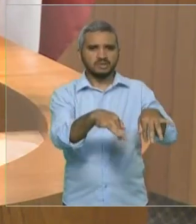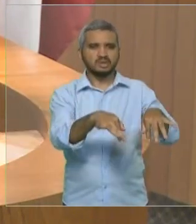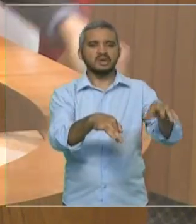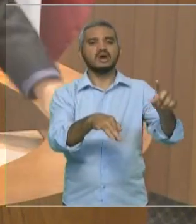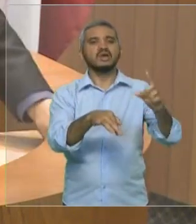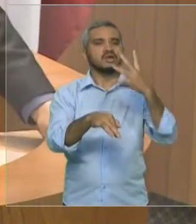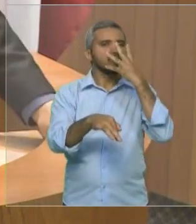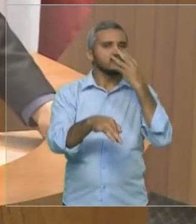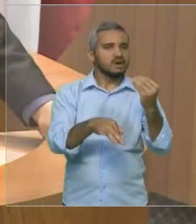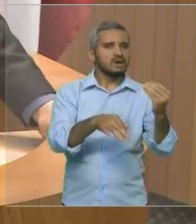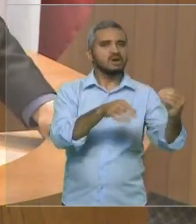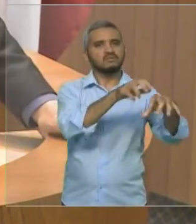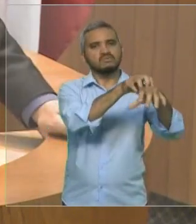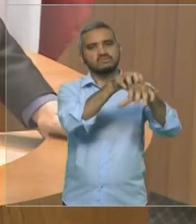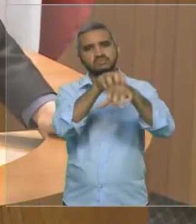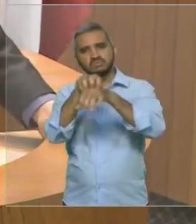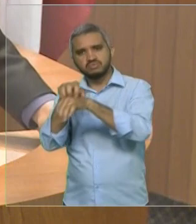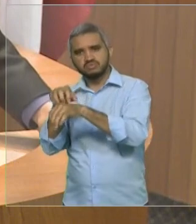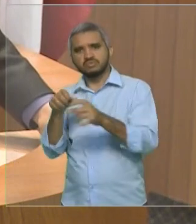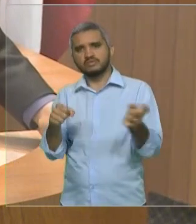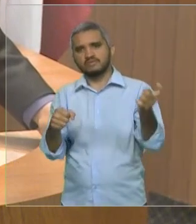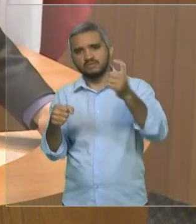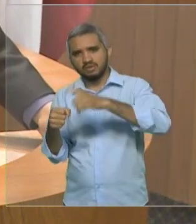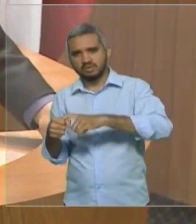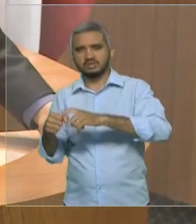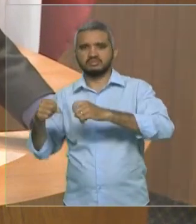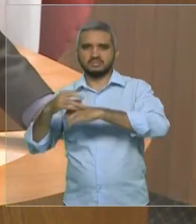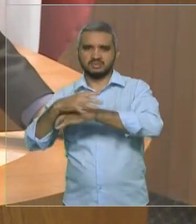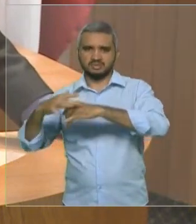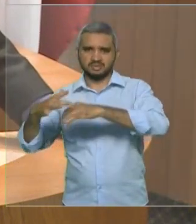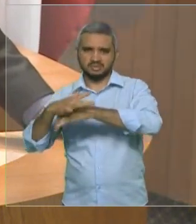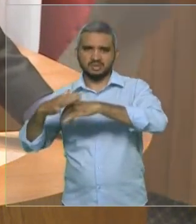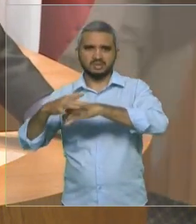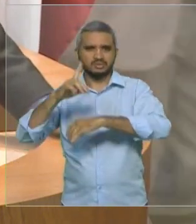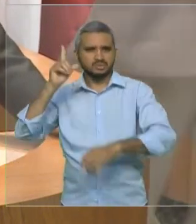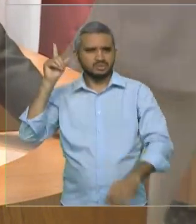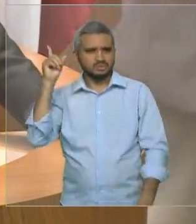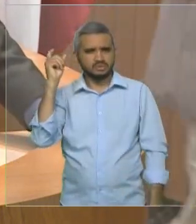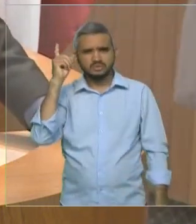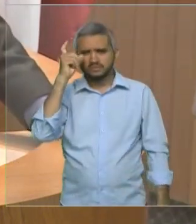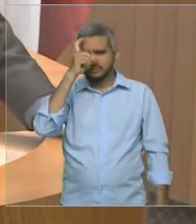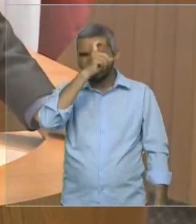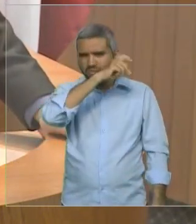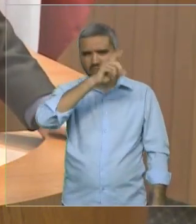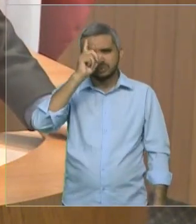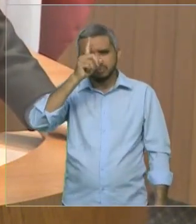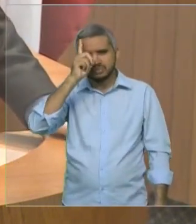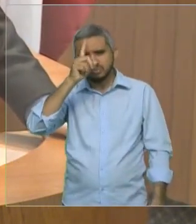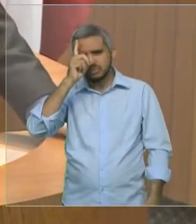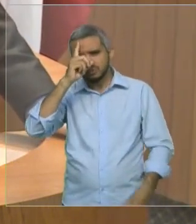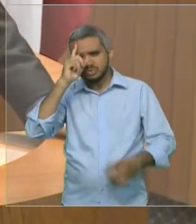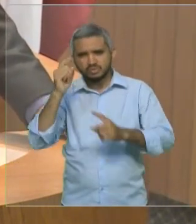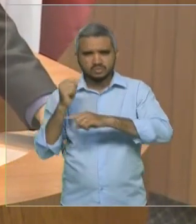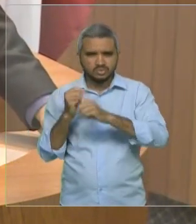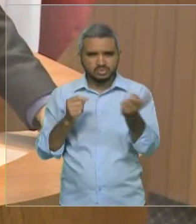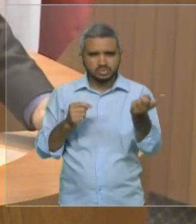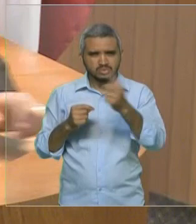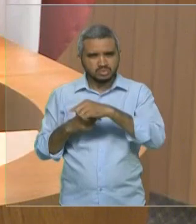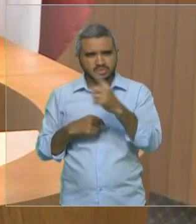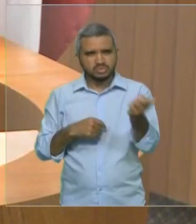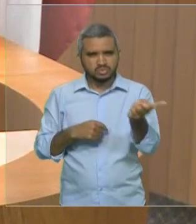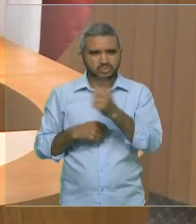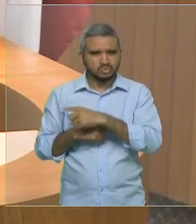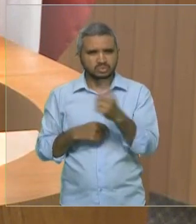e voltar para a sua cidade. A dificuldade. Isso traz uma consequência muito grande, que é também